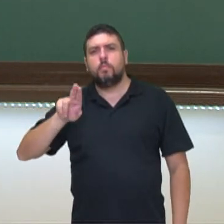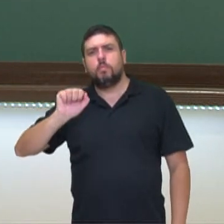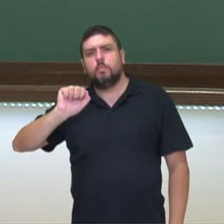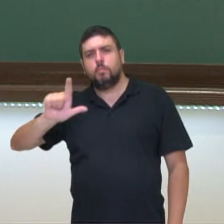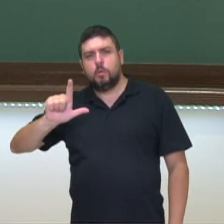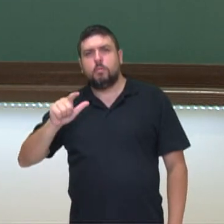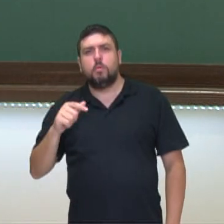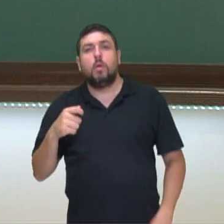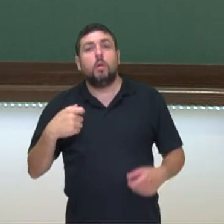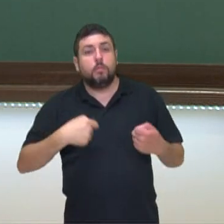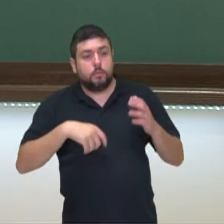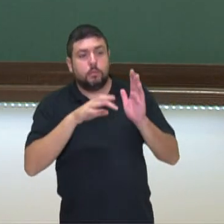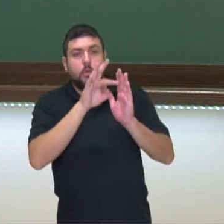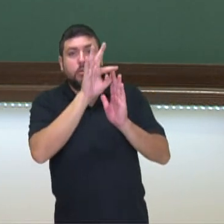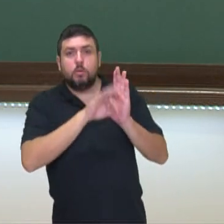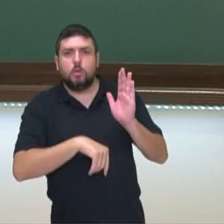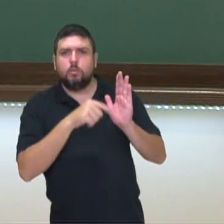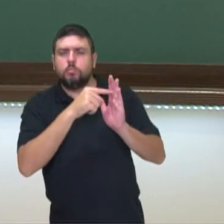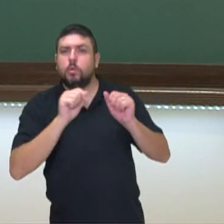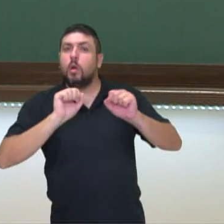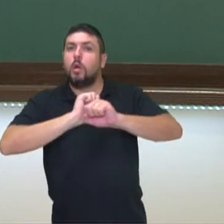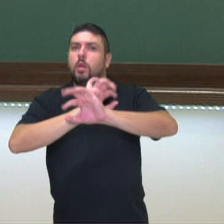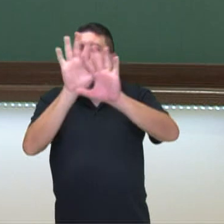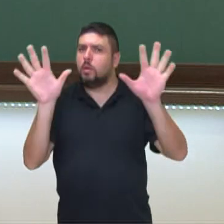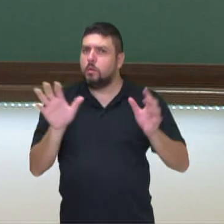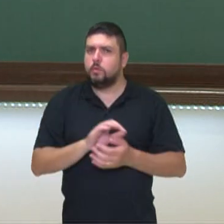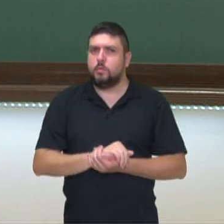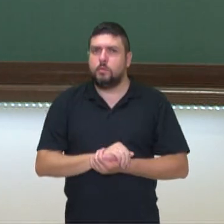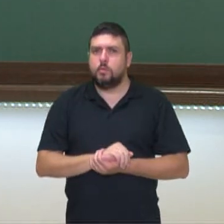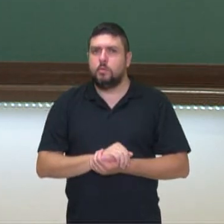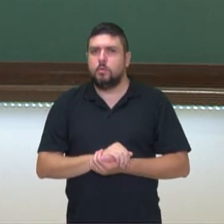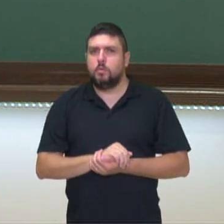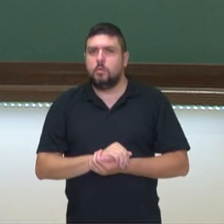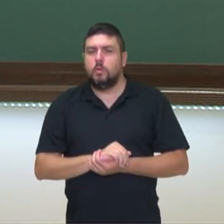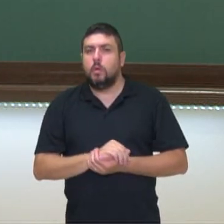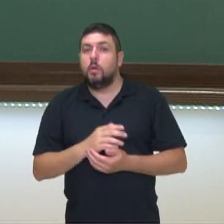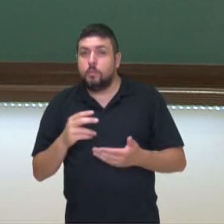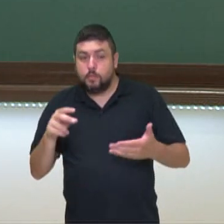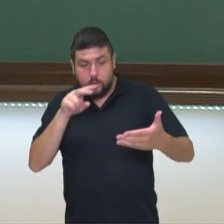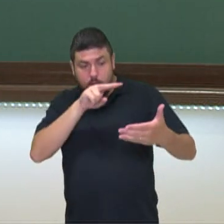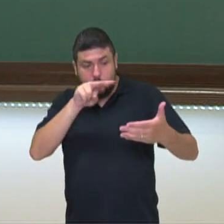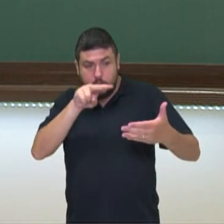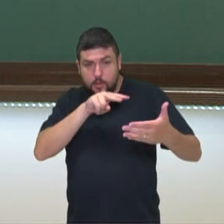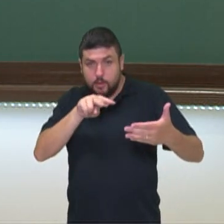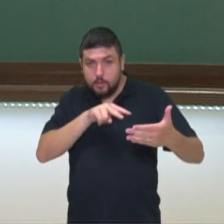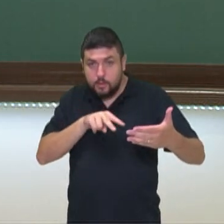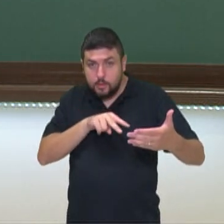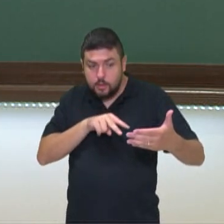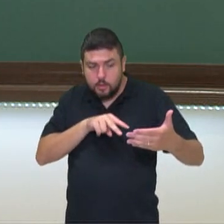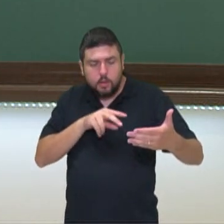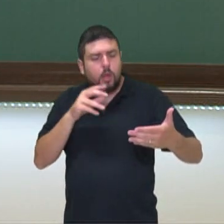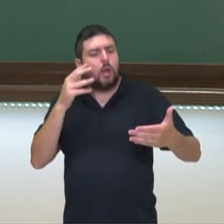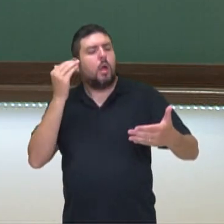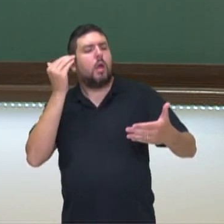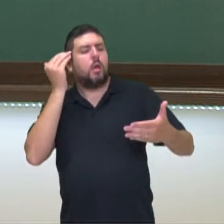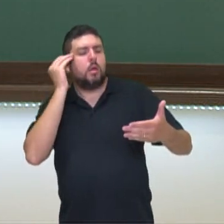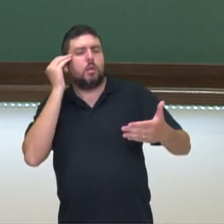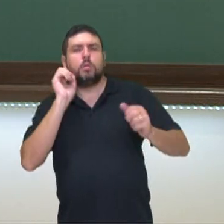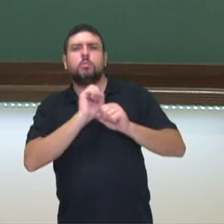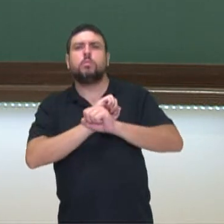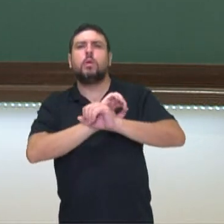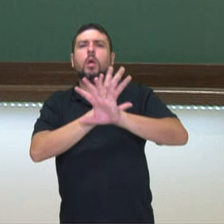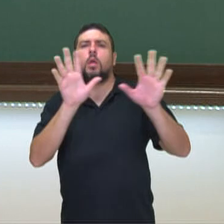na construção do meu texto, na utilização das palavras, para que o leitor compreenda qual é a informação que está sendo transmitida ou